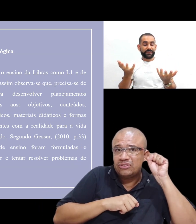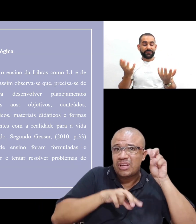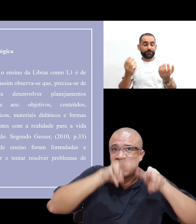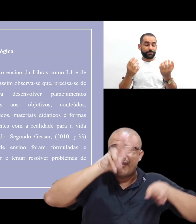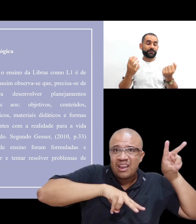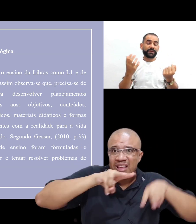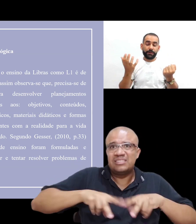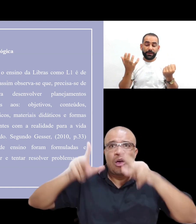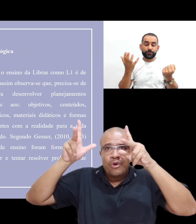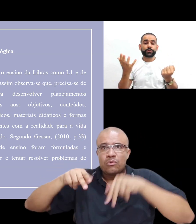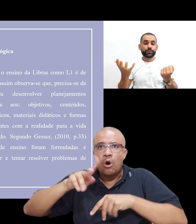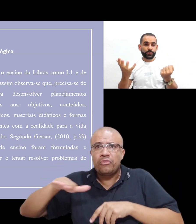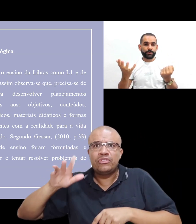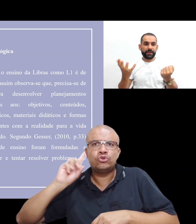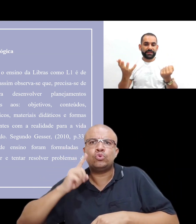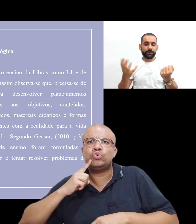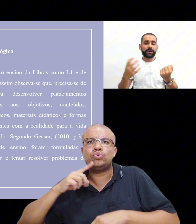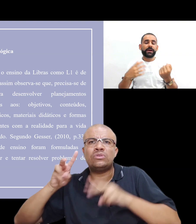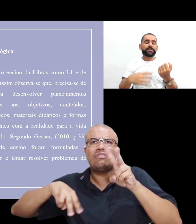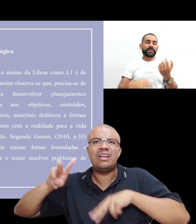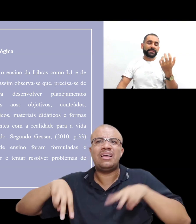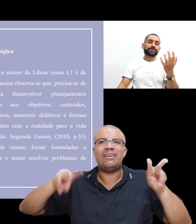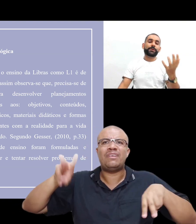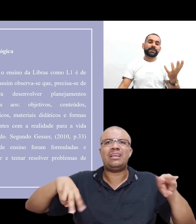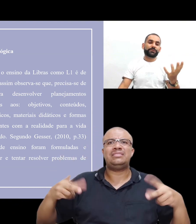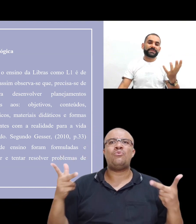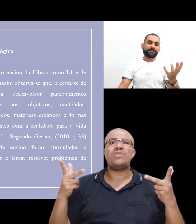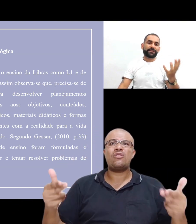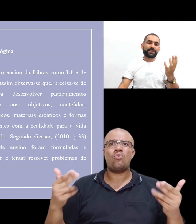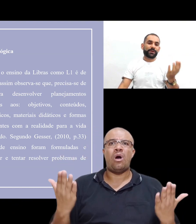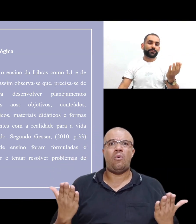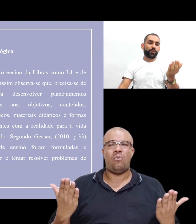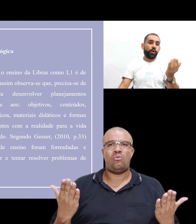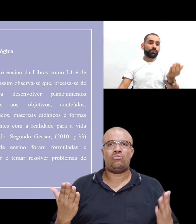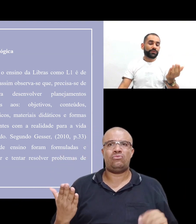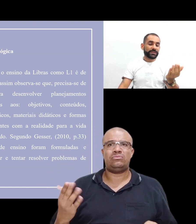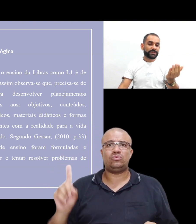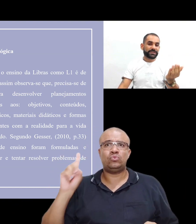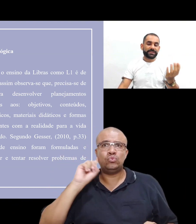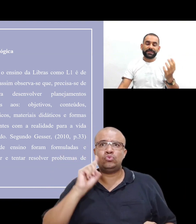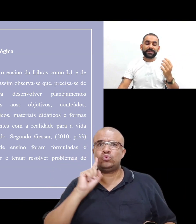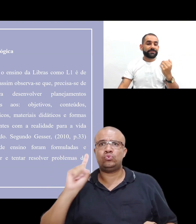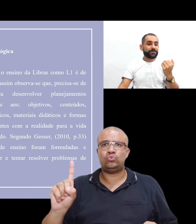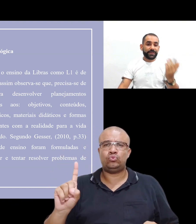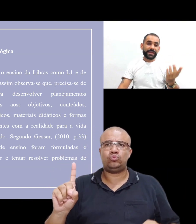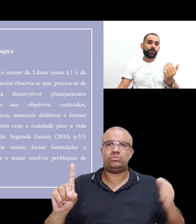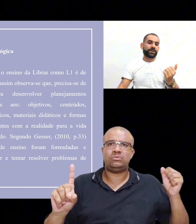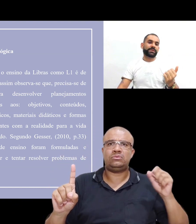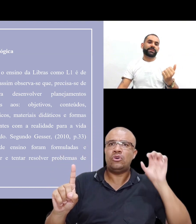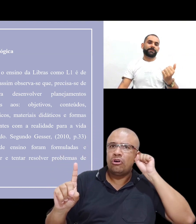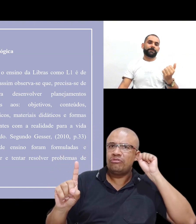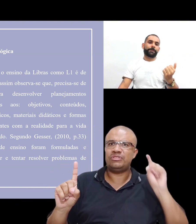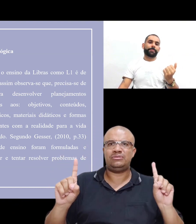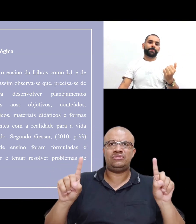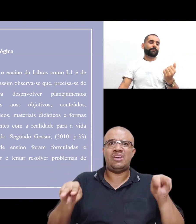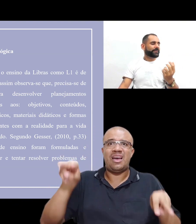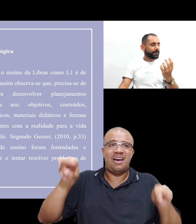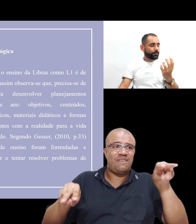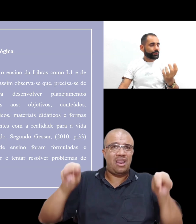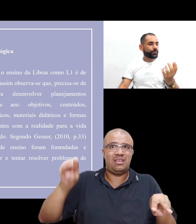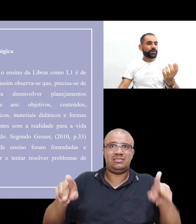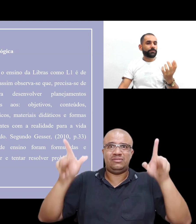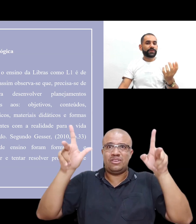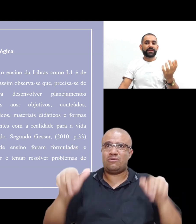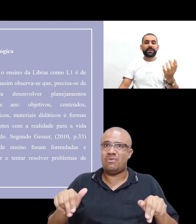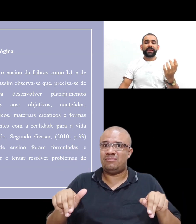você for avaliar um aluno surdo, perdão, da mesma forma que você avalia um aluno ouvinte, vai dar ruim. Vai